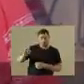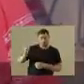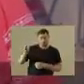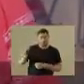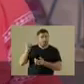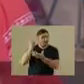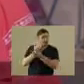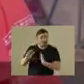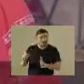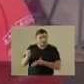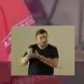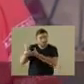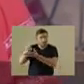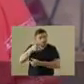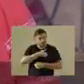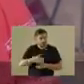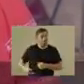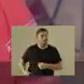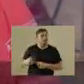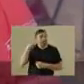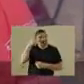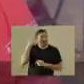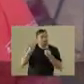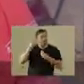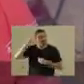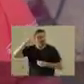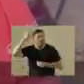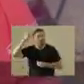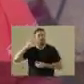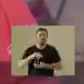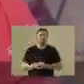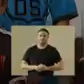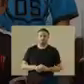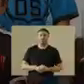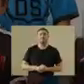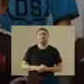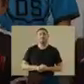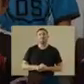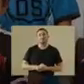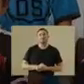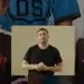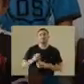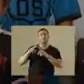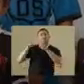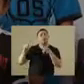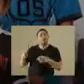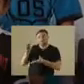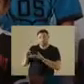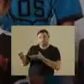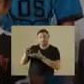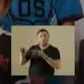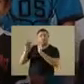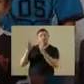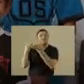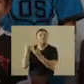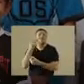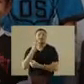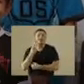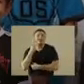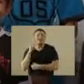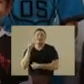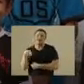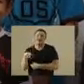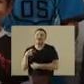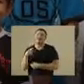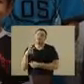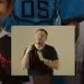em janeiro. Vamos buscar soluções para resolver esse problema. Bolsa Família Fortaleza. Uma proposta nossa para